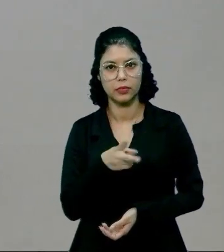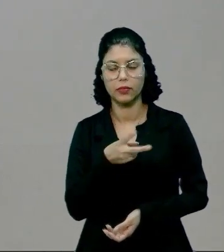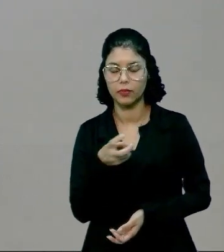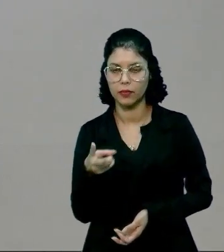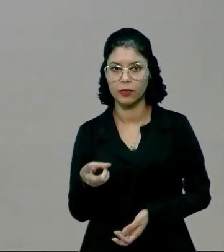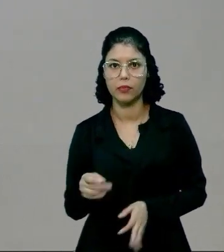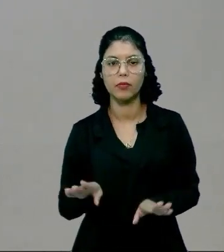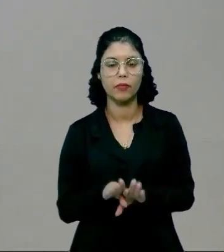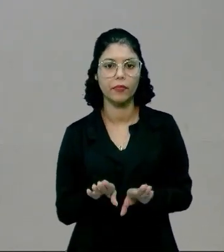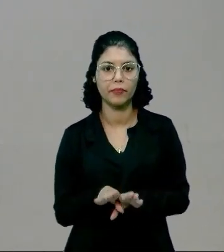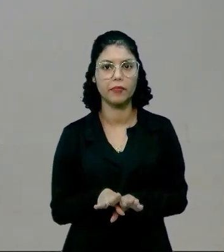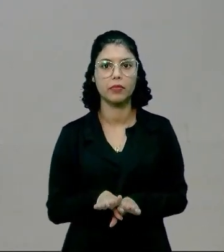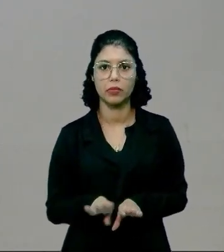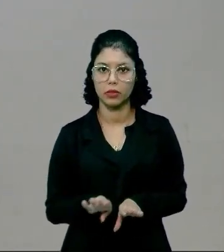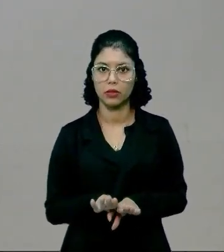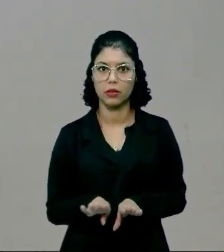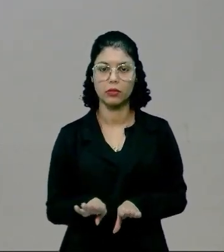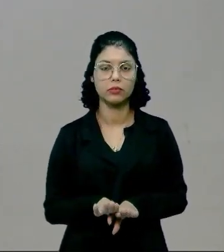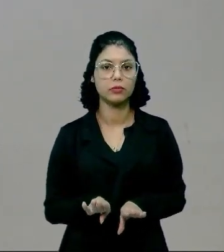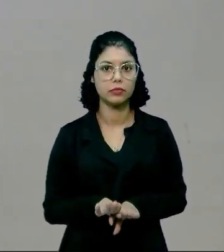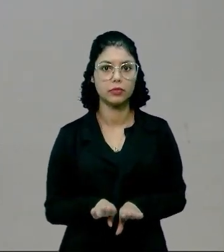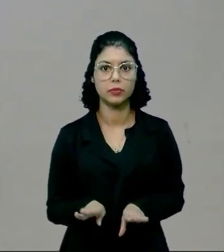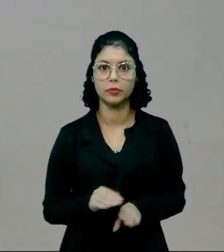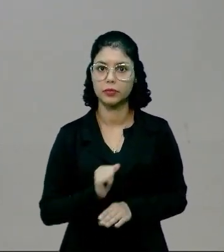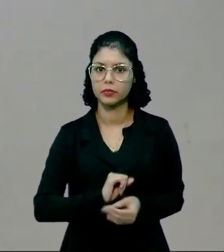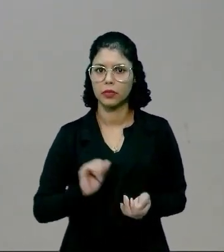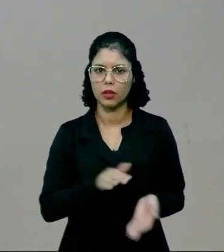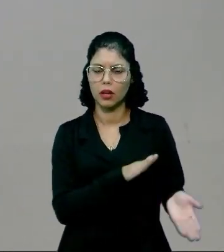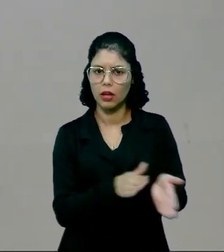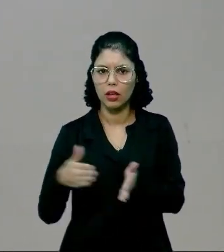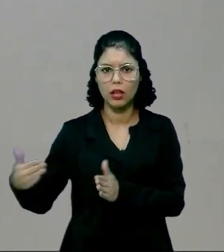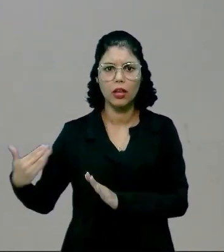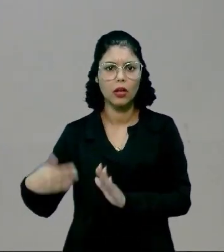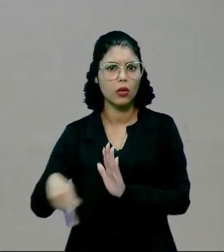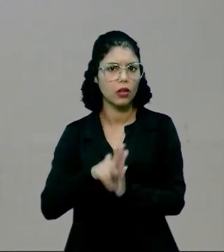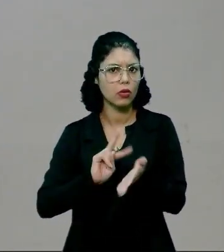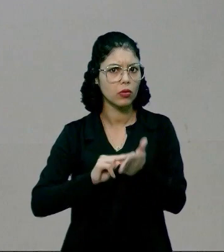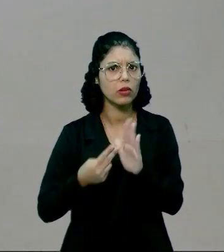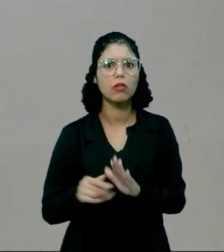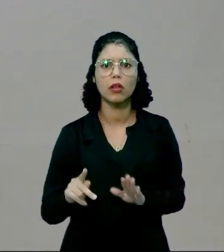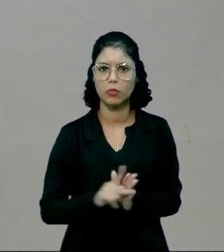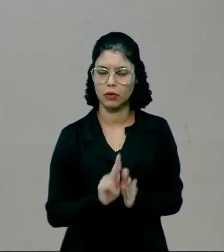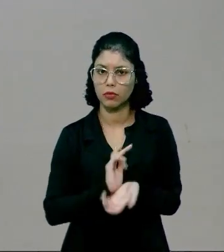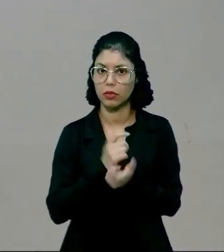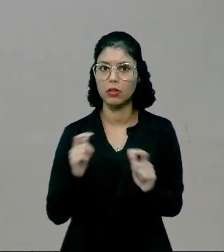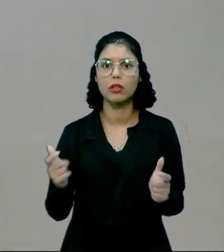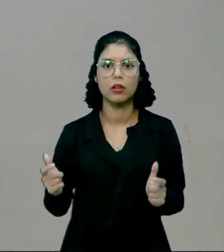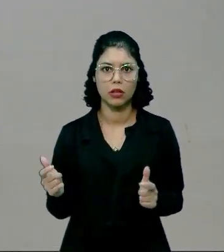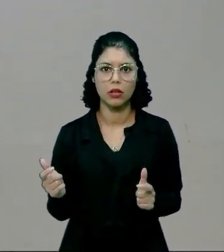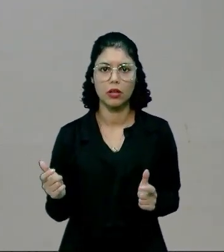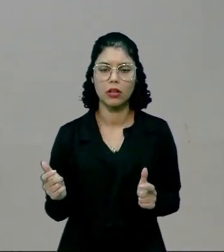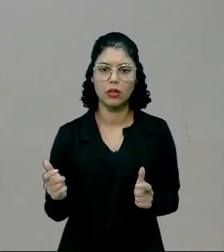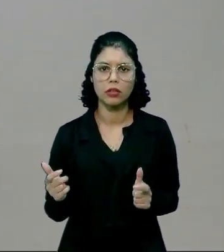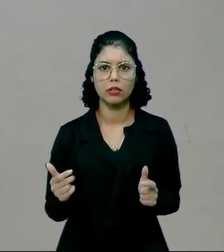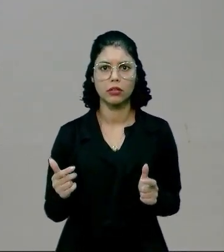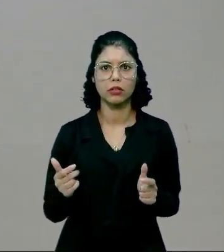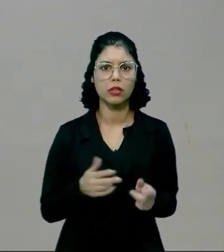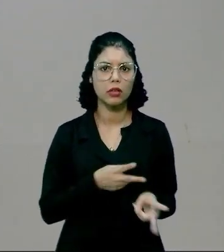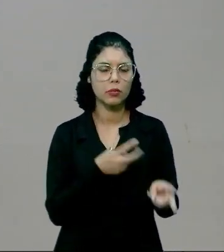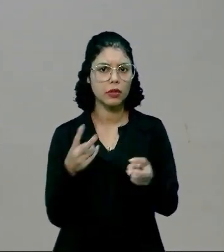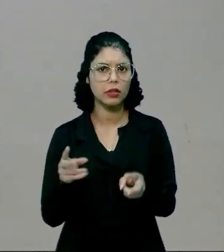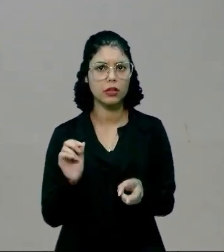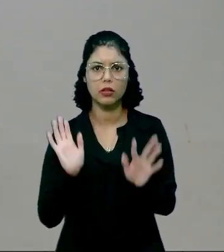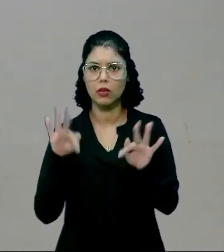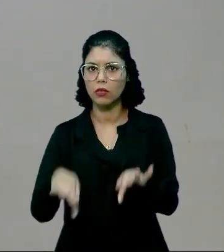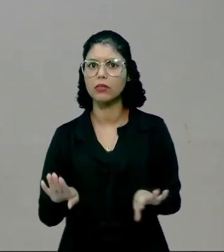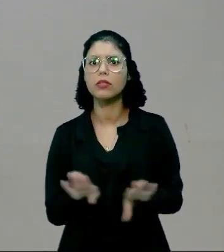essa estrofe, esse trecho dessa obra, não é? Que carrega em si um significado muito grande. Então, observa aqui que eu tenho o fim